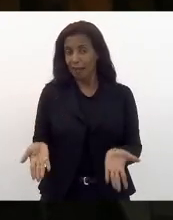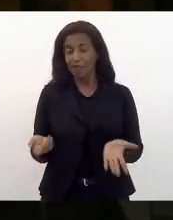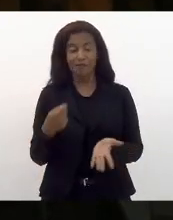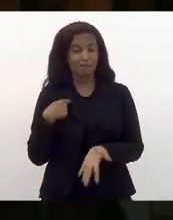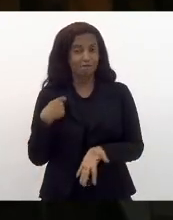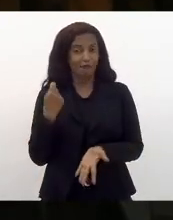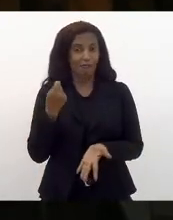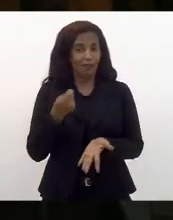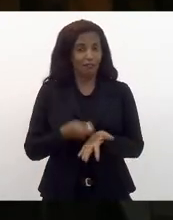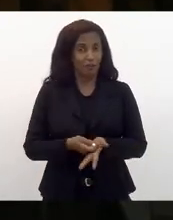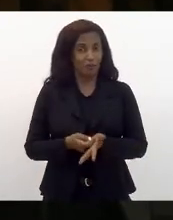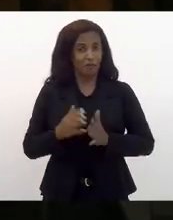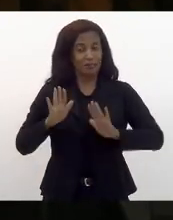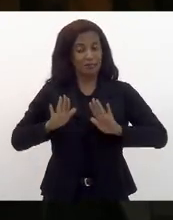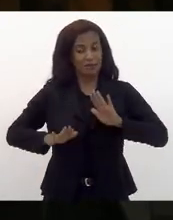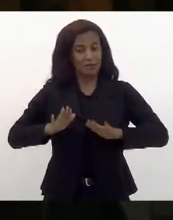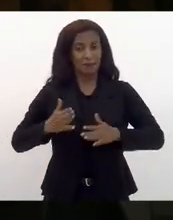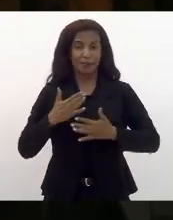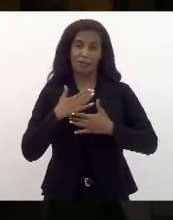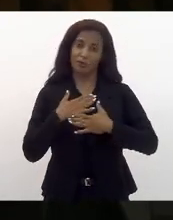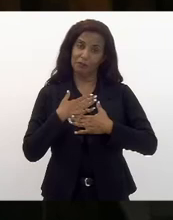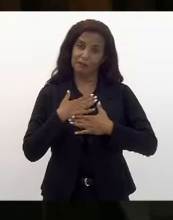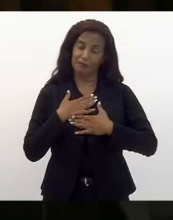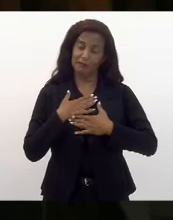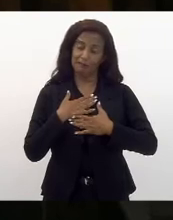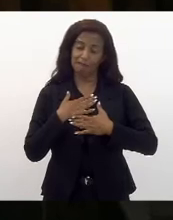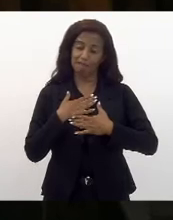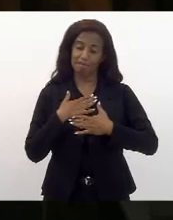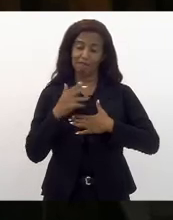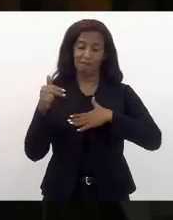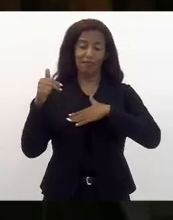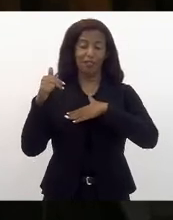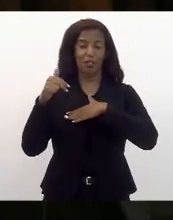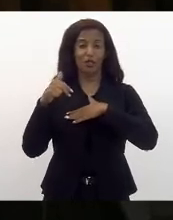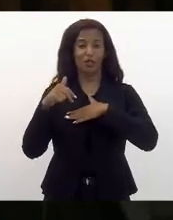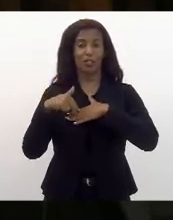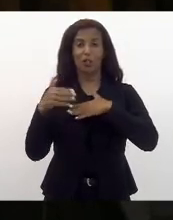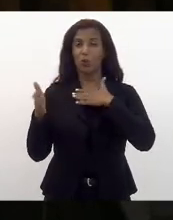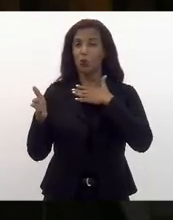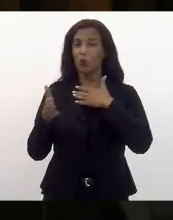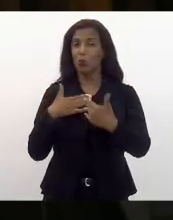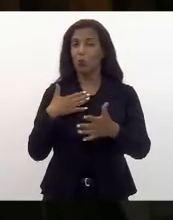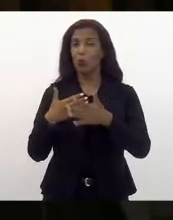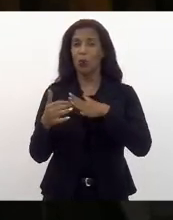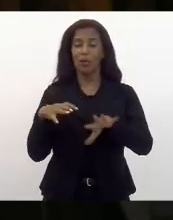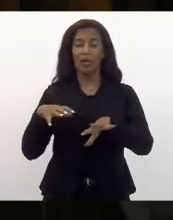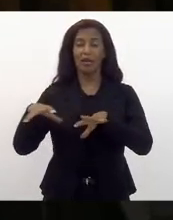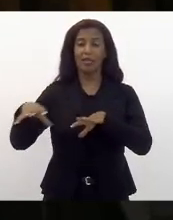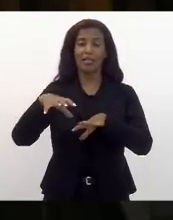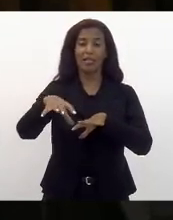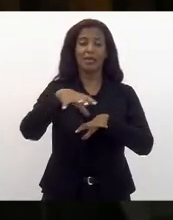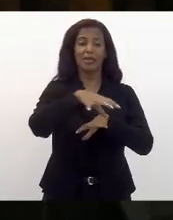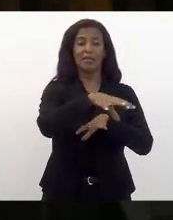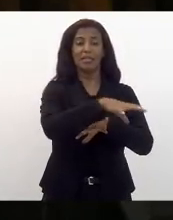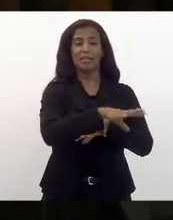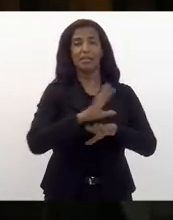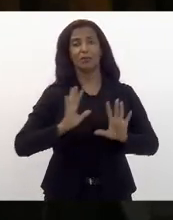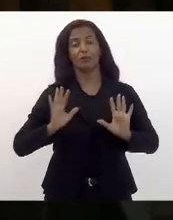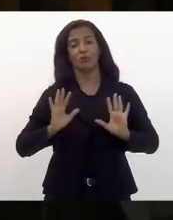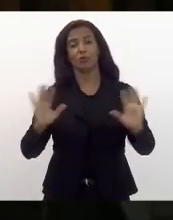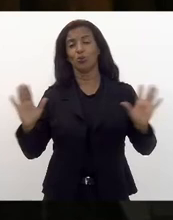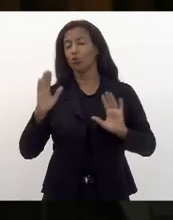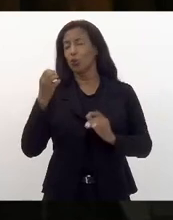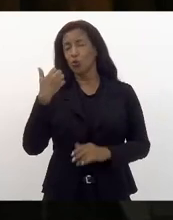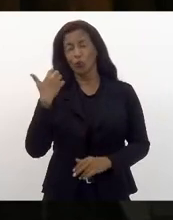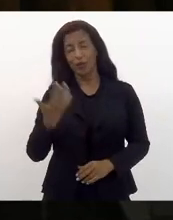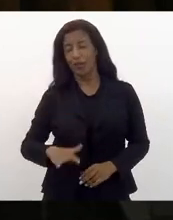afirmo Se depender de mim eu estarei qualquer em qualquer Campo desde que não seja do